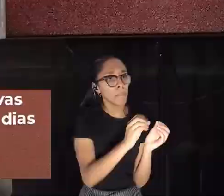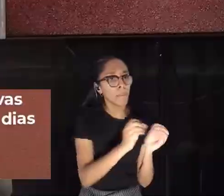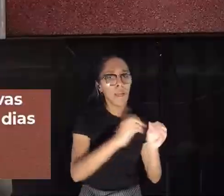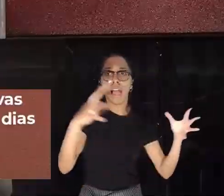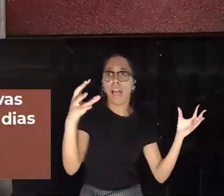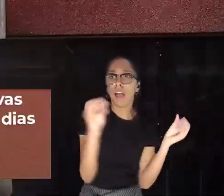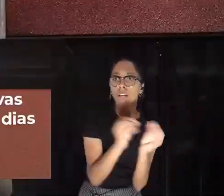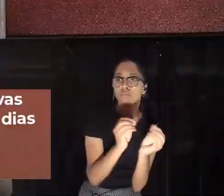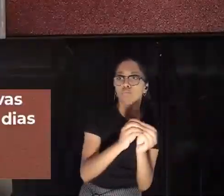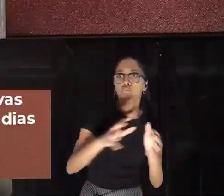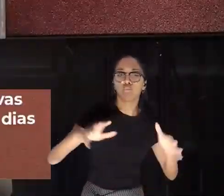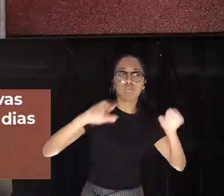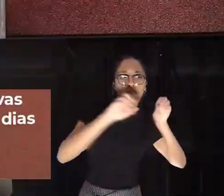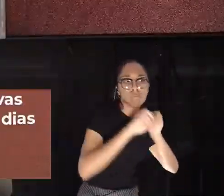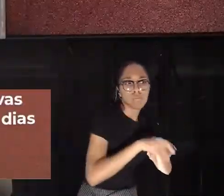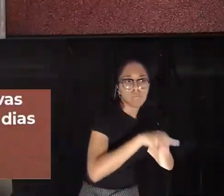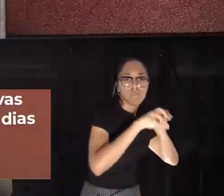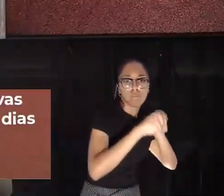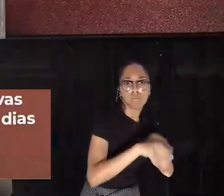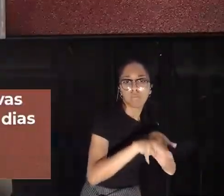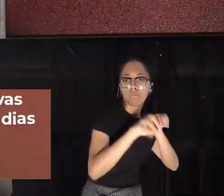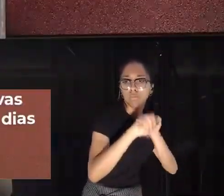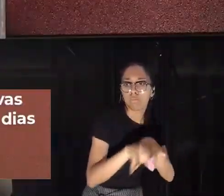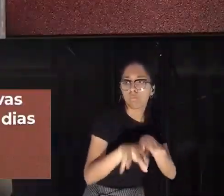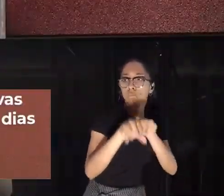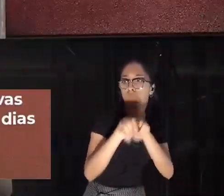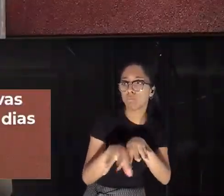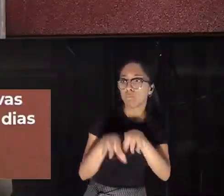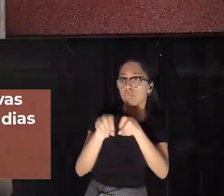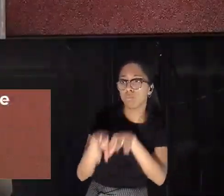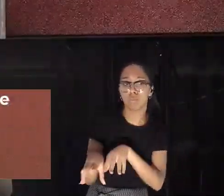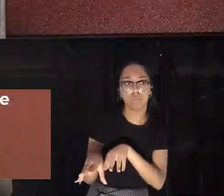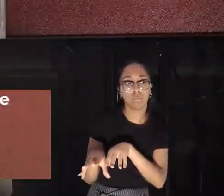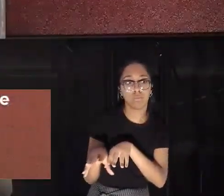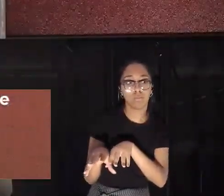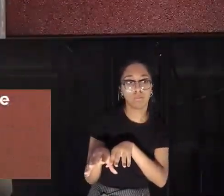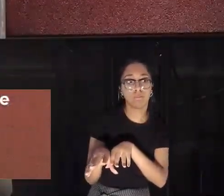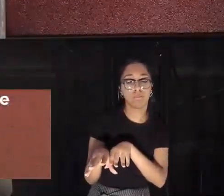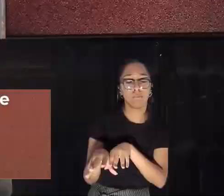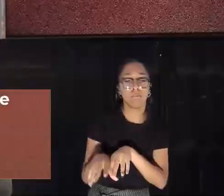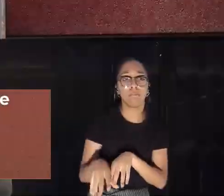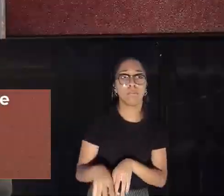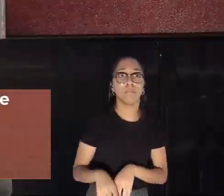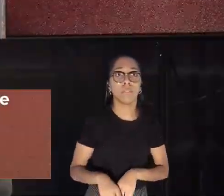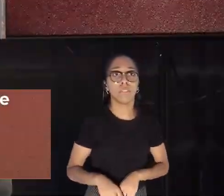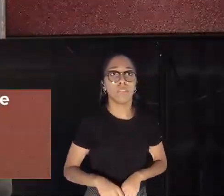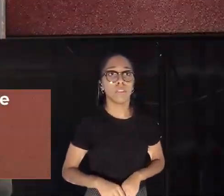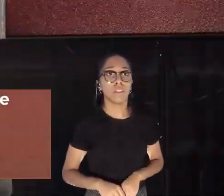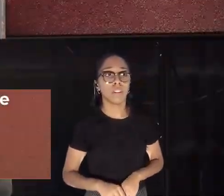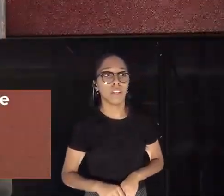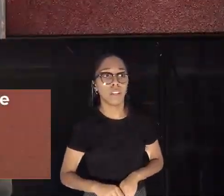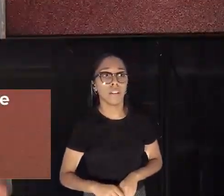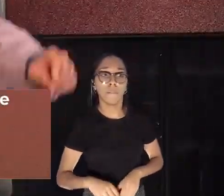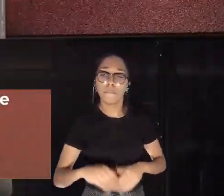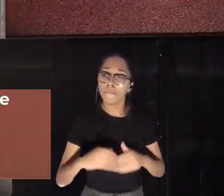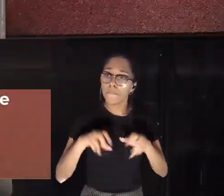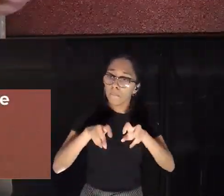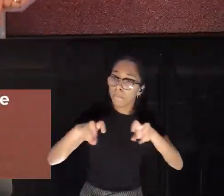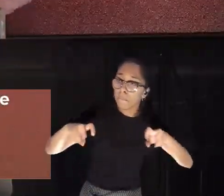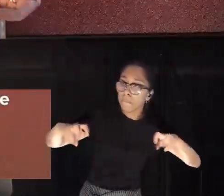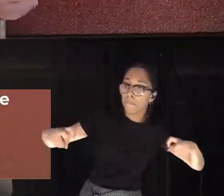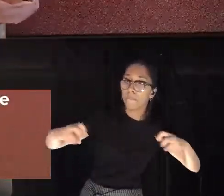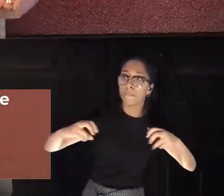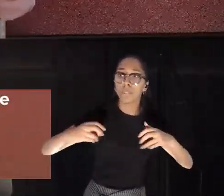dias, falando-lhes acerca do reino de Deus. Certa ocasião, enquanto comia com eles, deu-lhes esta ordem: